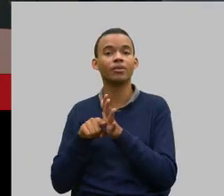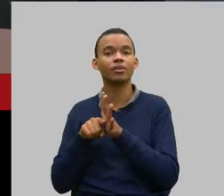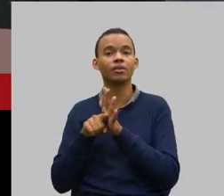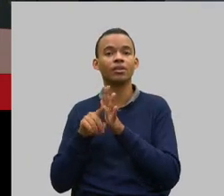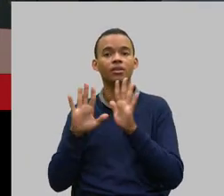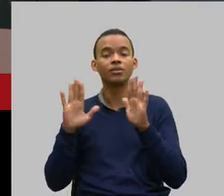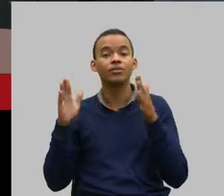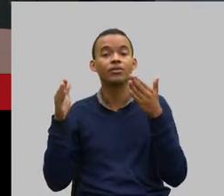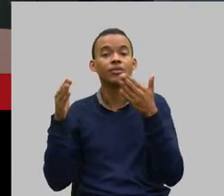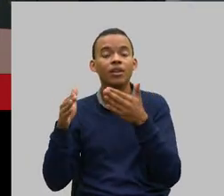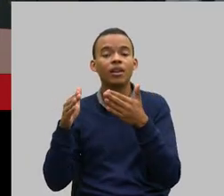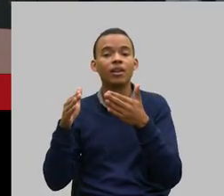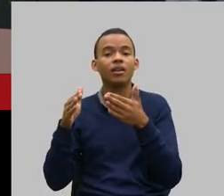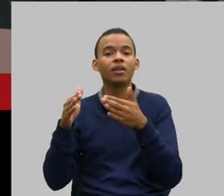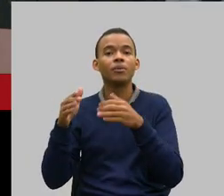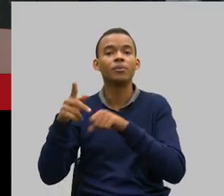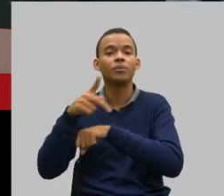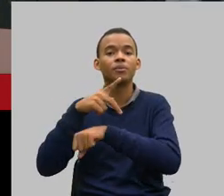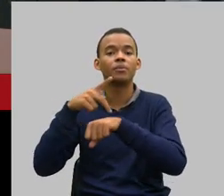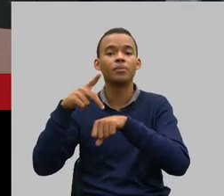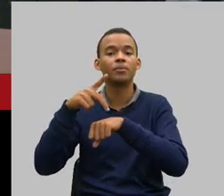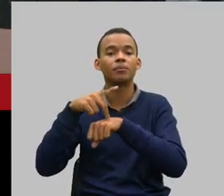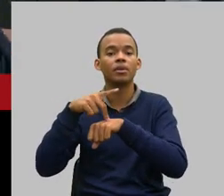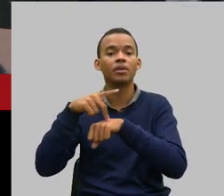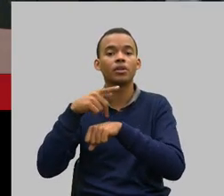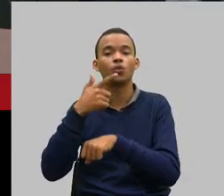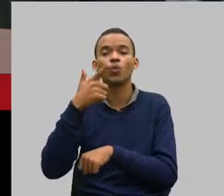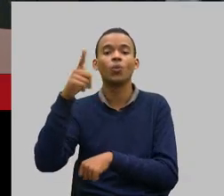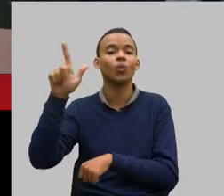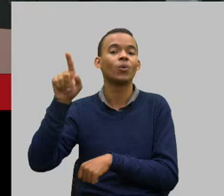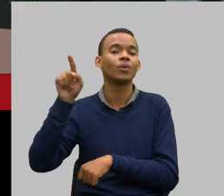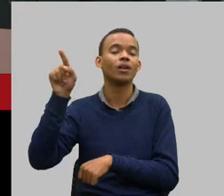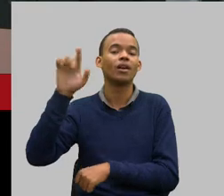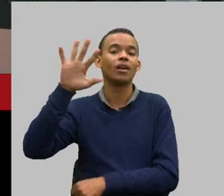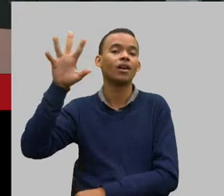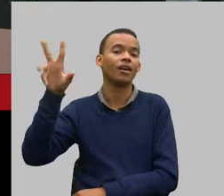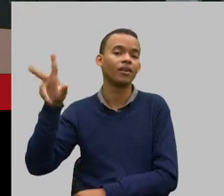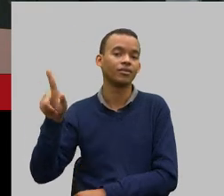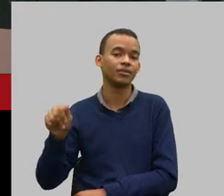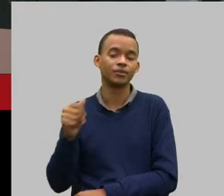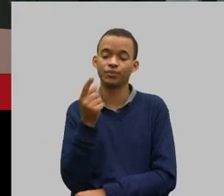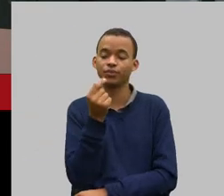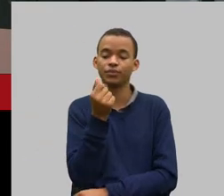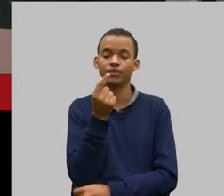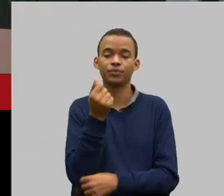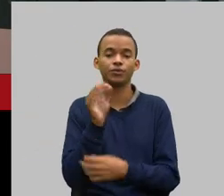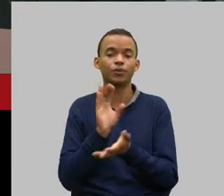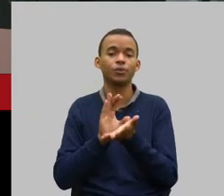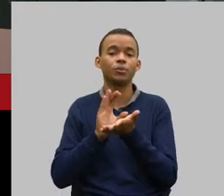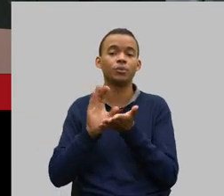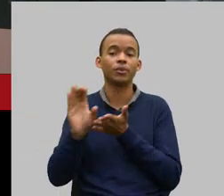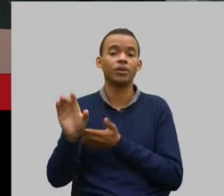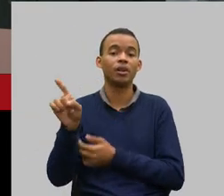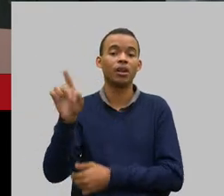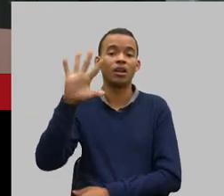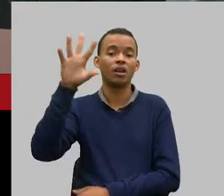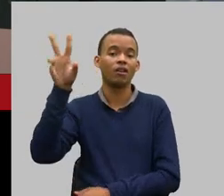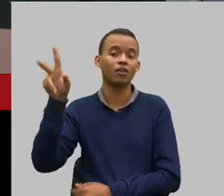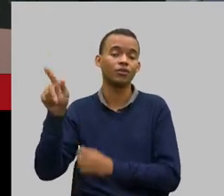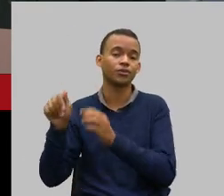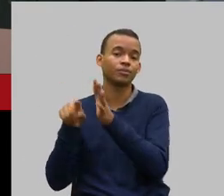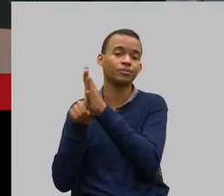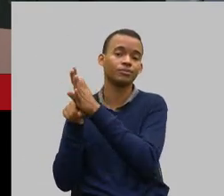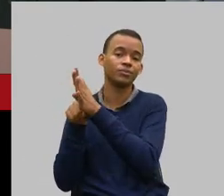gbs sal R 50.000 do recurso público para essa pesquisa o avanço do